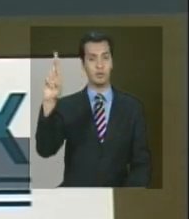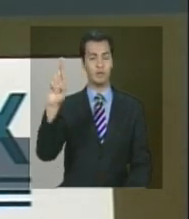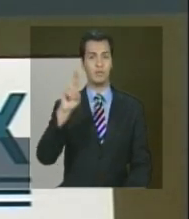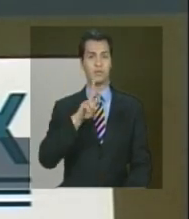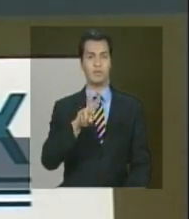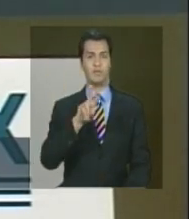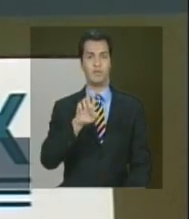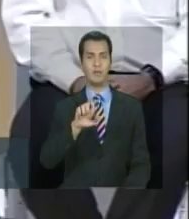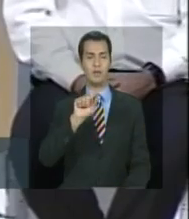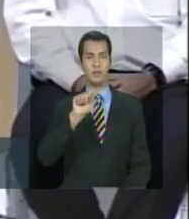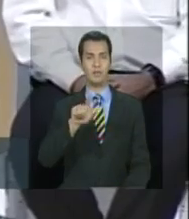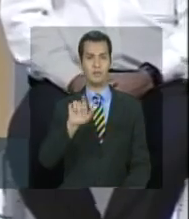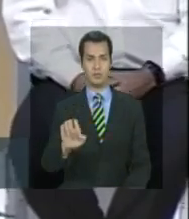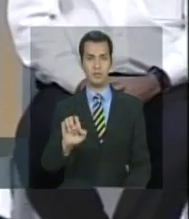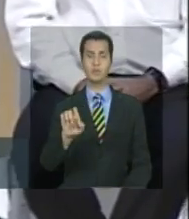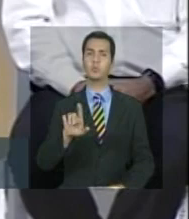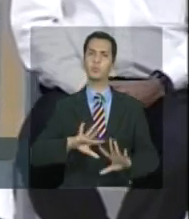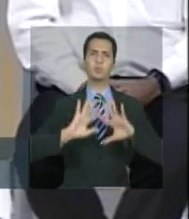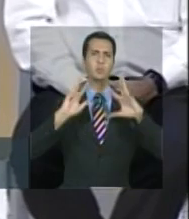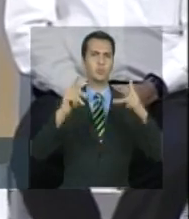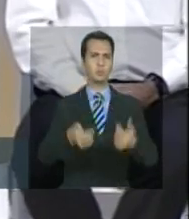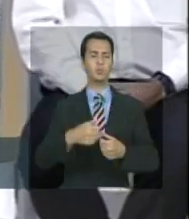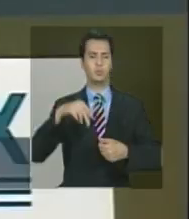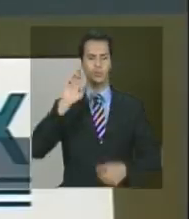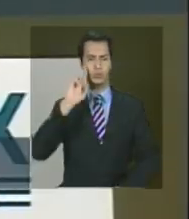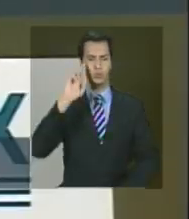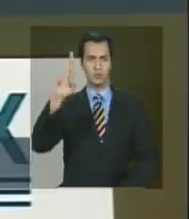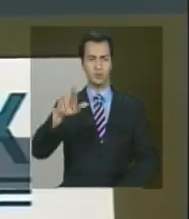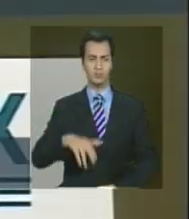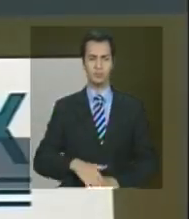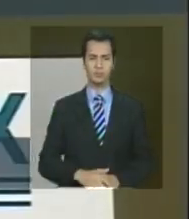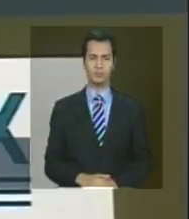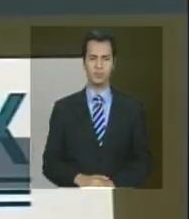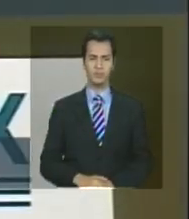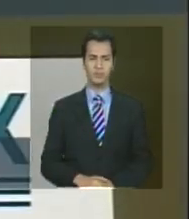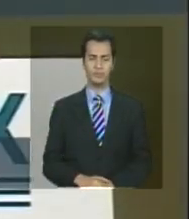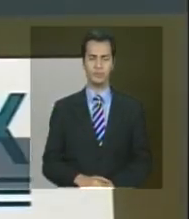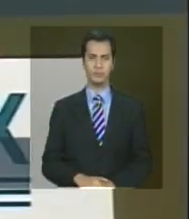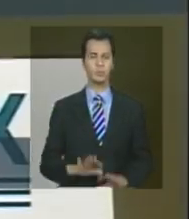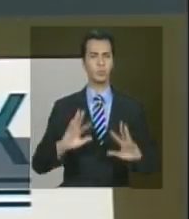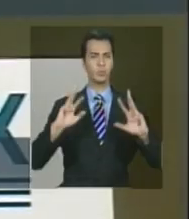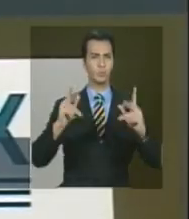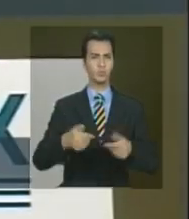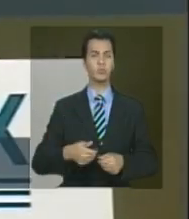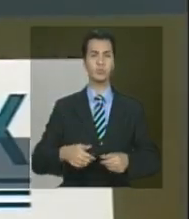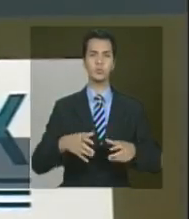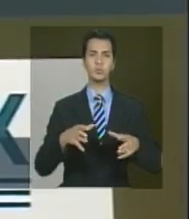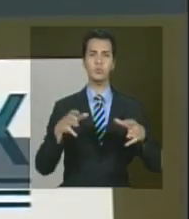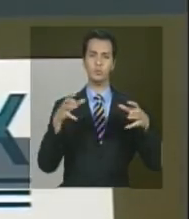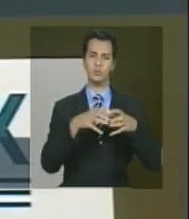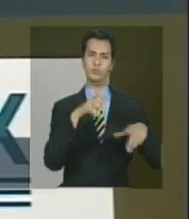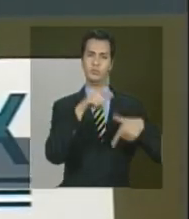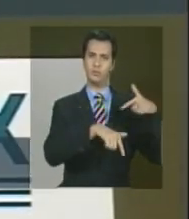Vale, todos os diretores e funcionários do Grupo EBX,